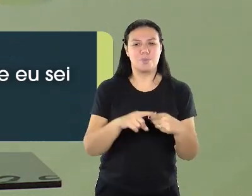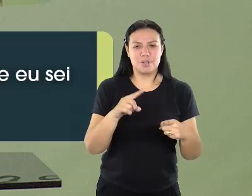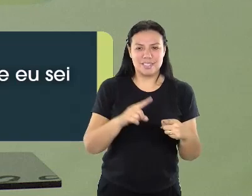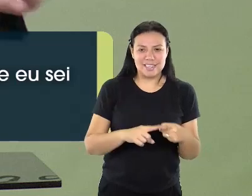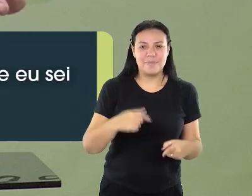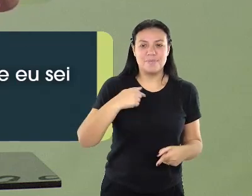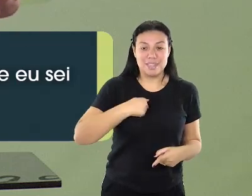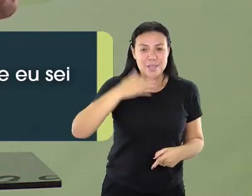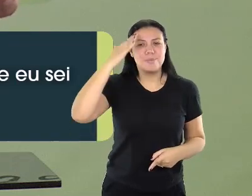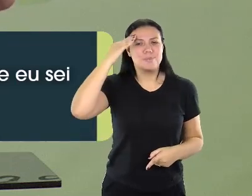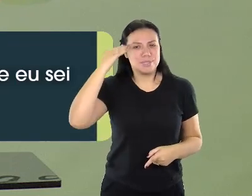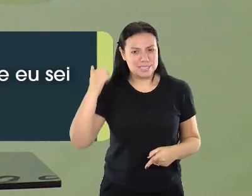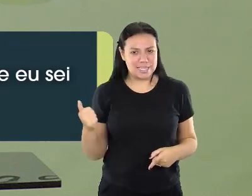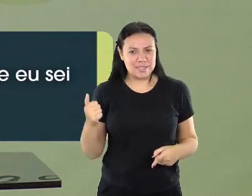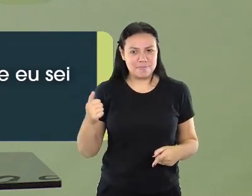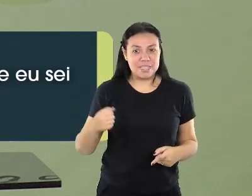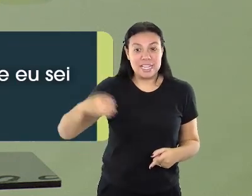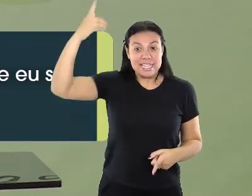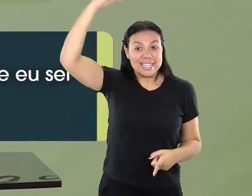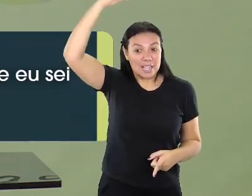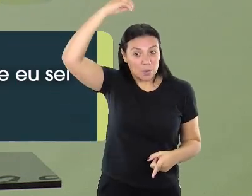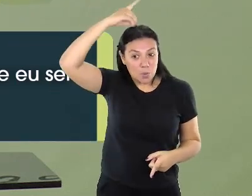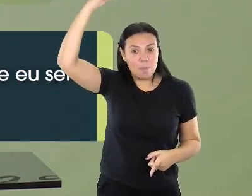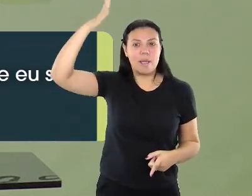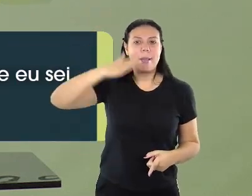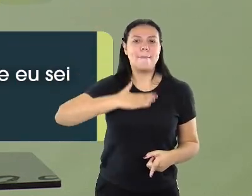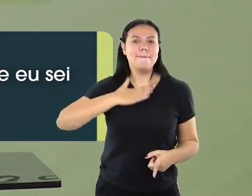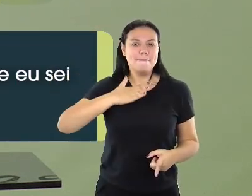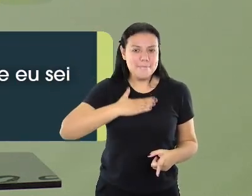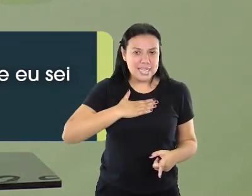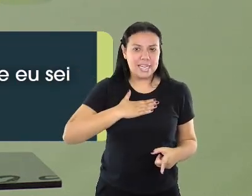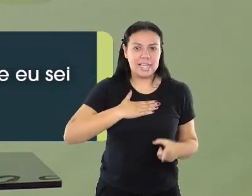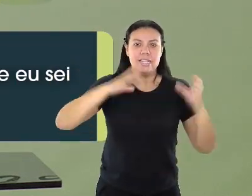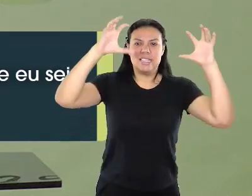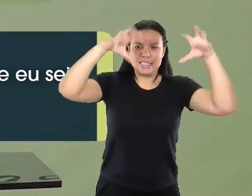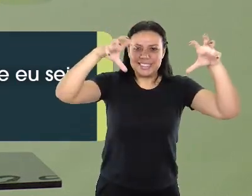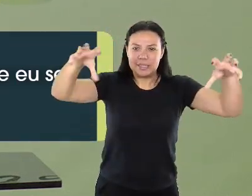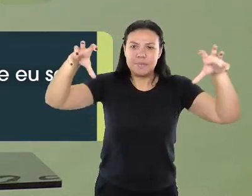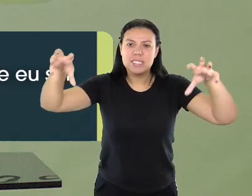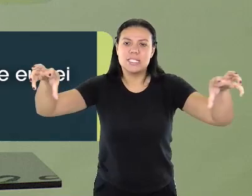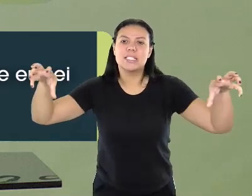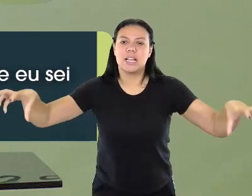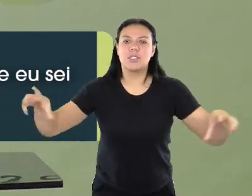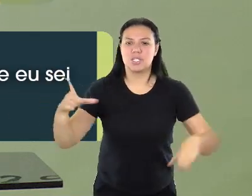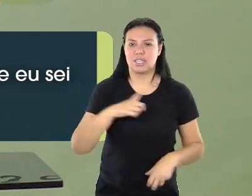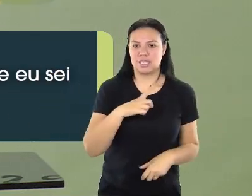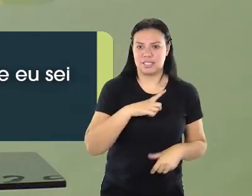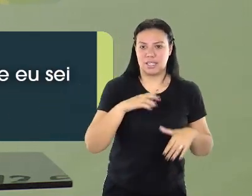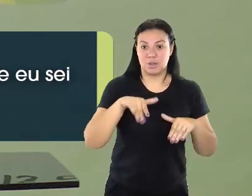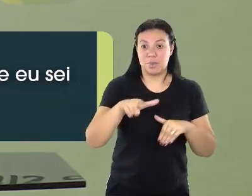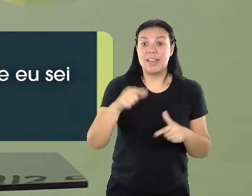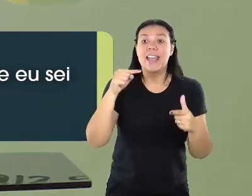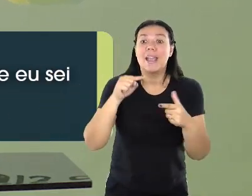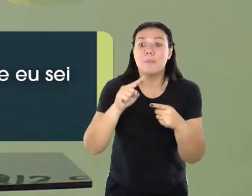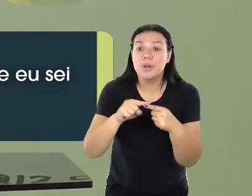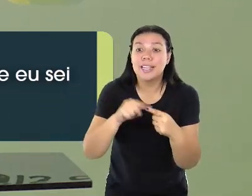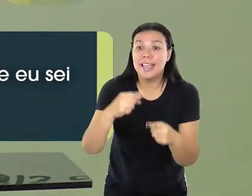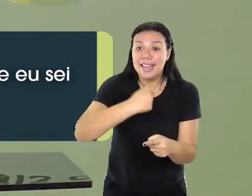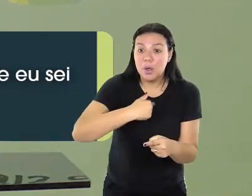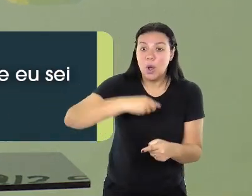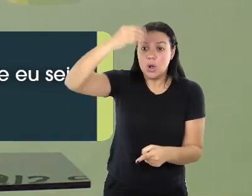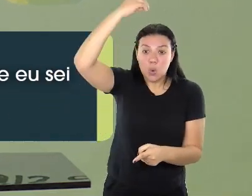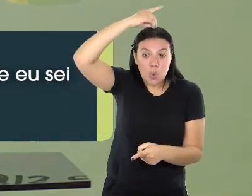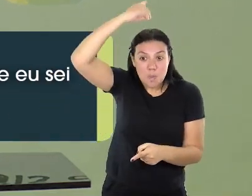por minha causa vos sobreveio essa grande tempestade. Eu sou a causa do